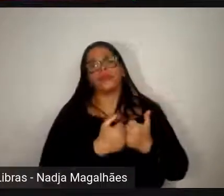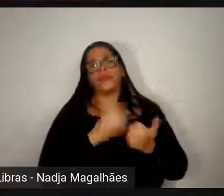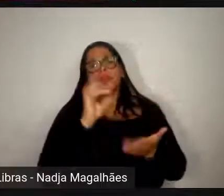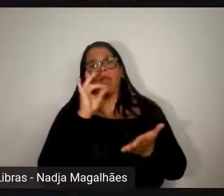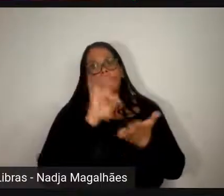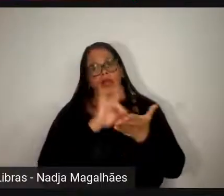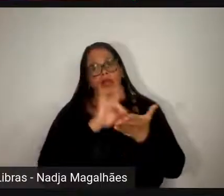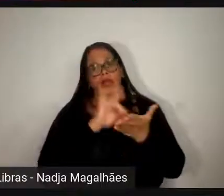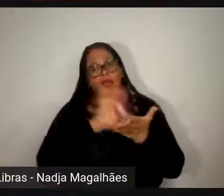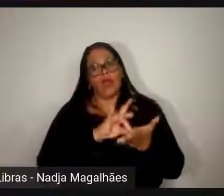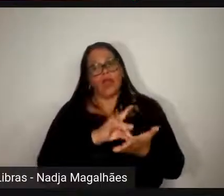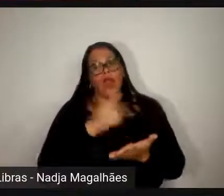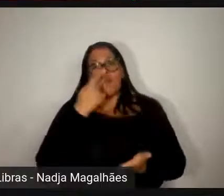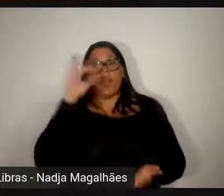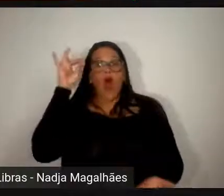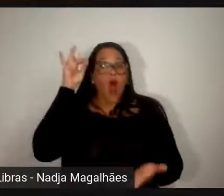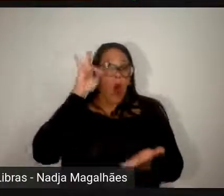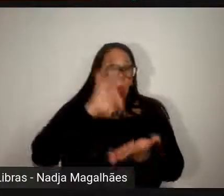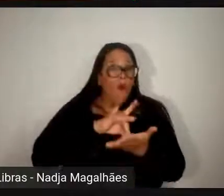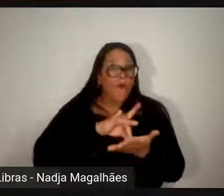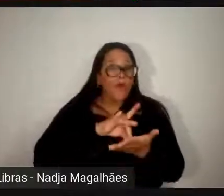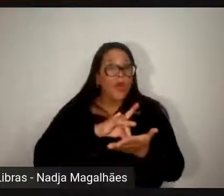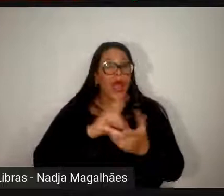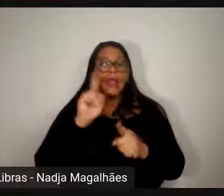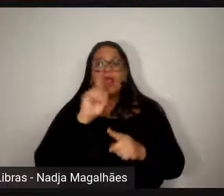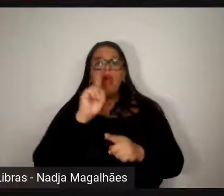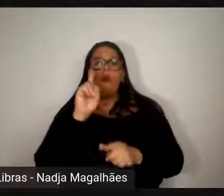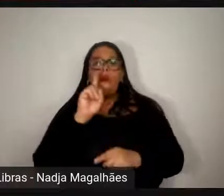que não é oficial, é porque não é o sinal gerado